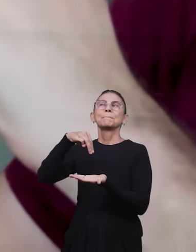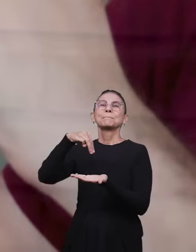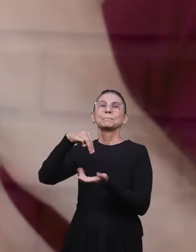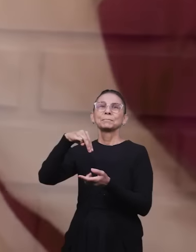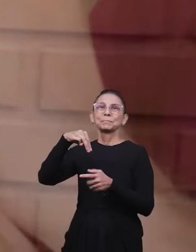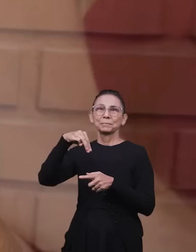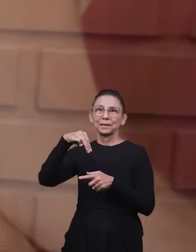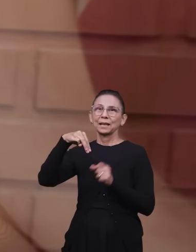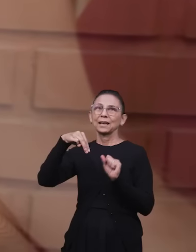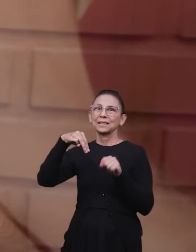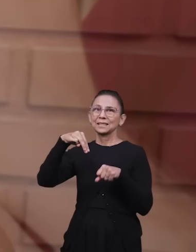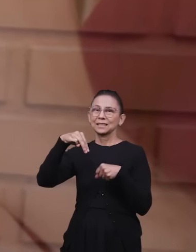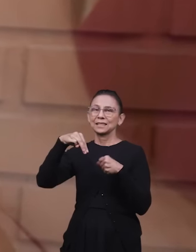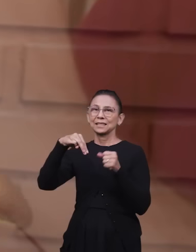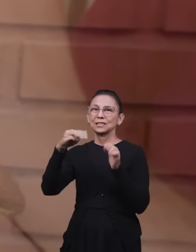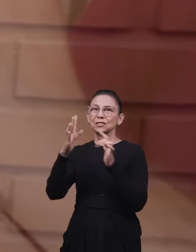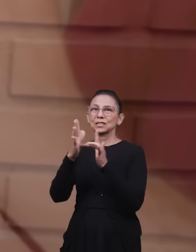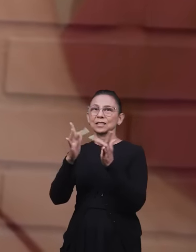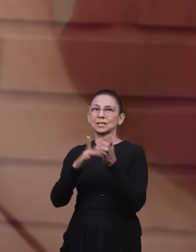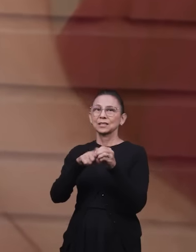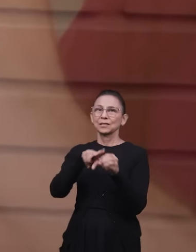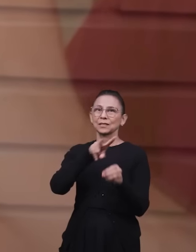Deus, louvemos a Deus.